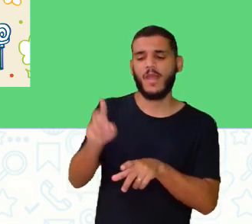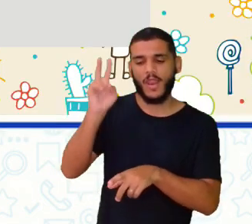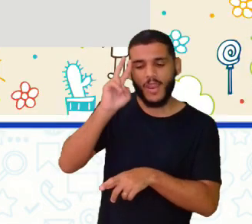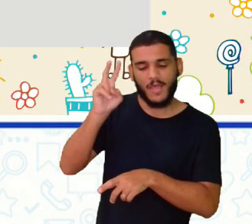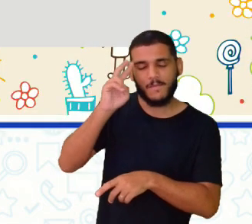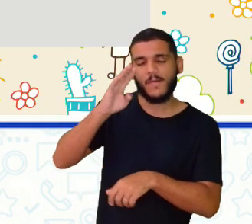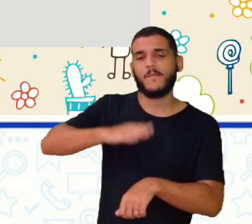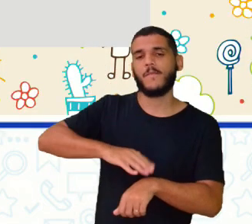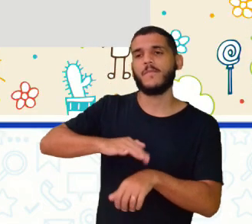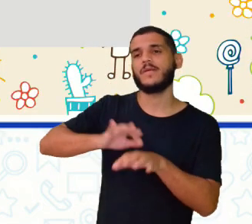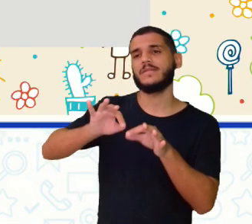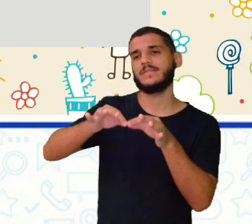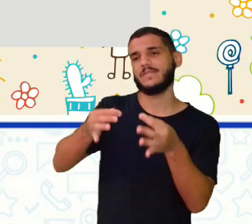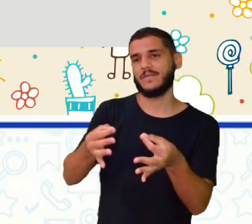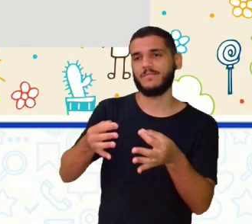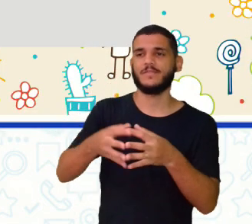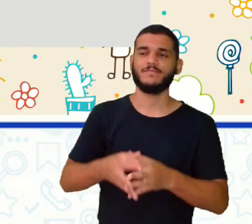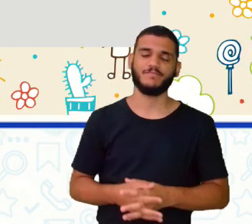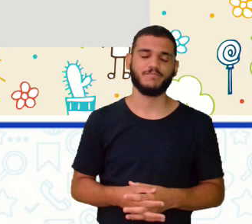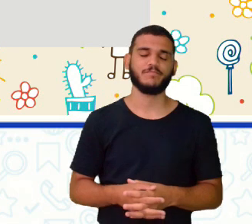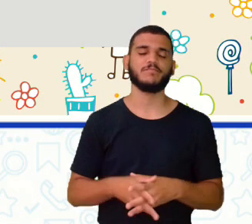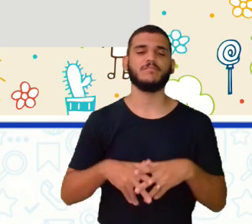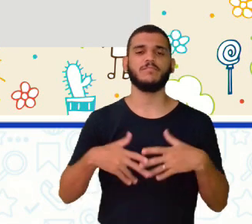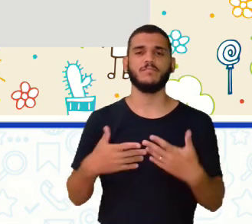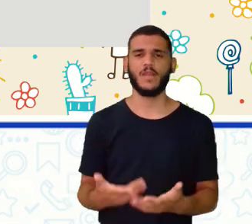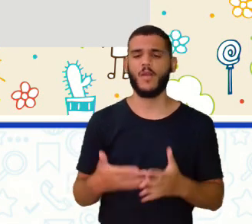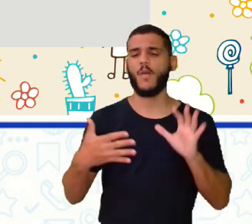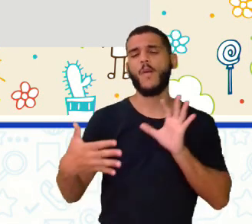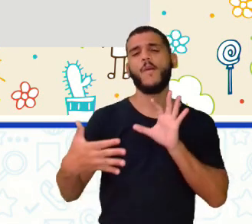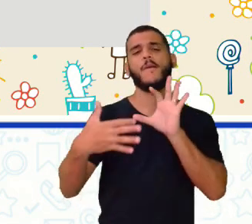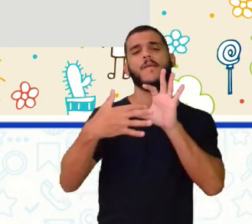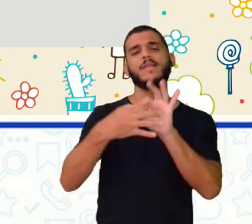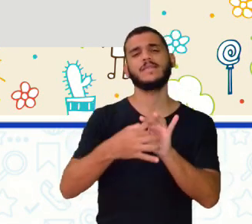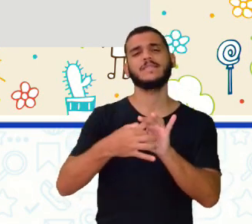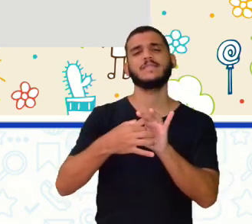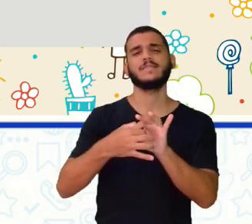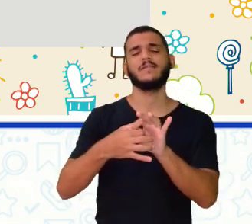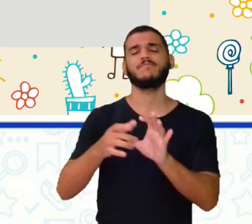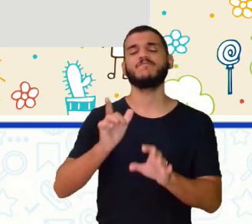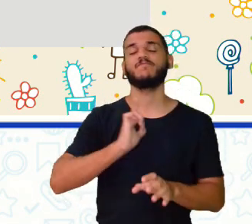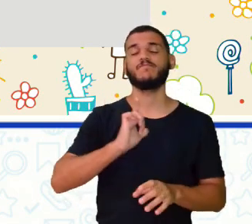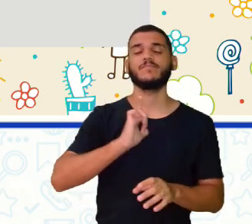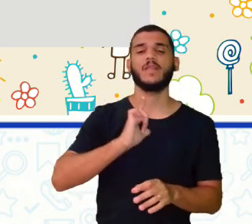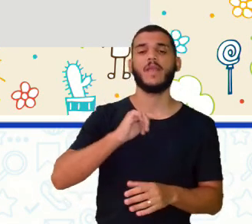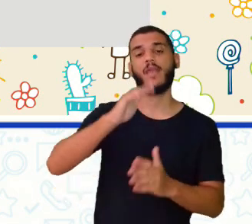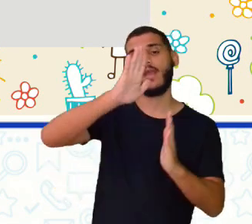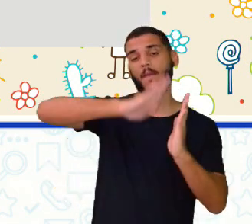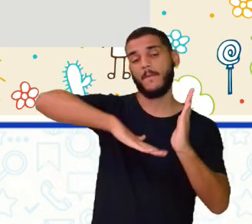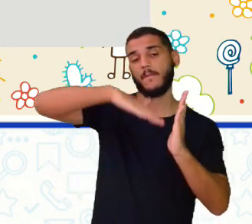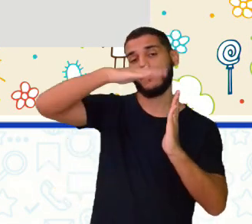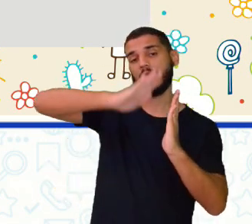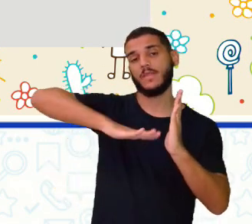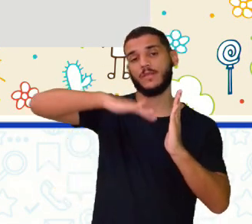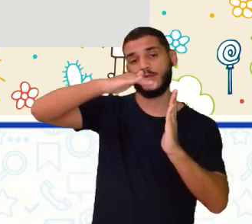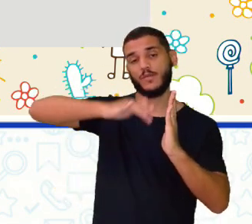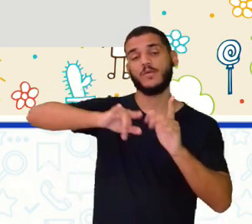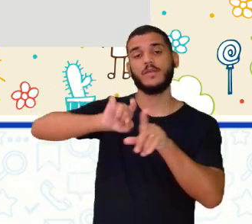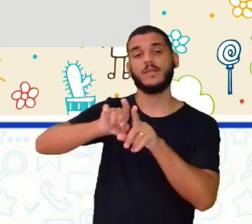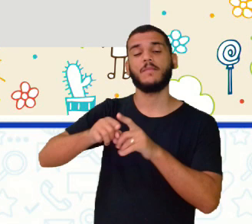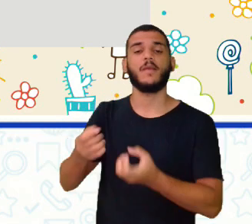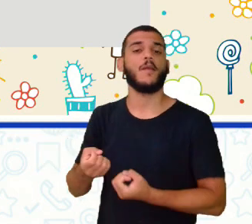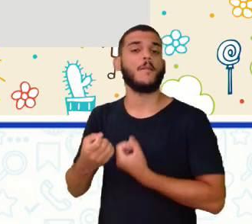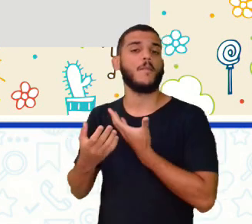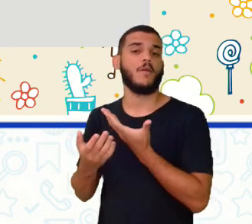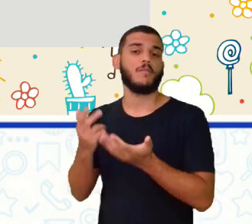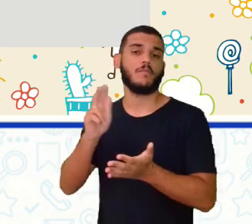simples. Que relações vocês estabeleceriam entre a pintura e o poema